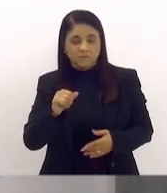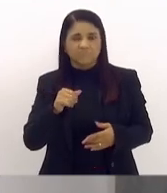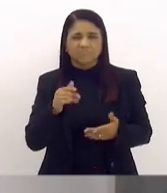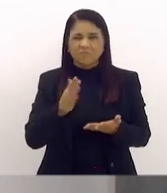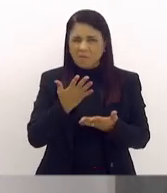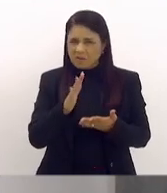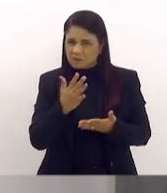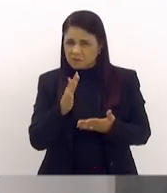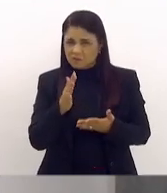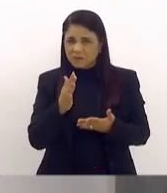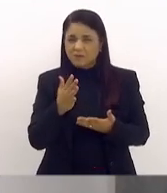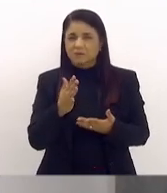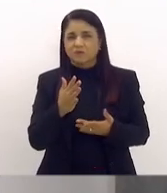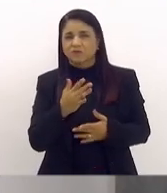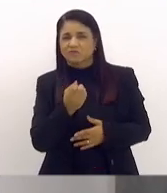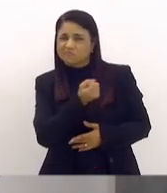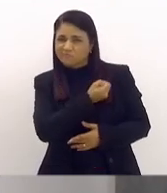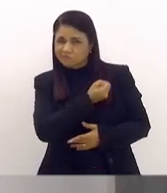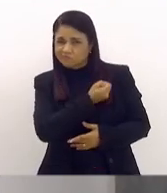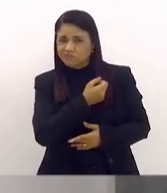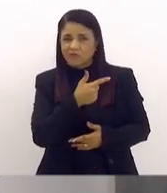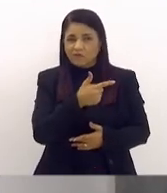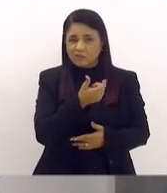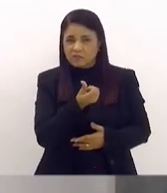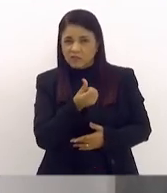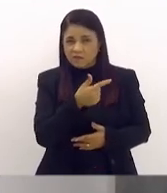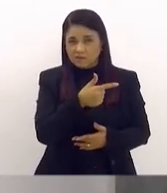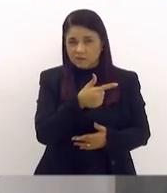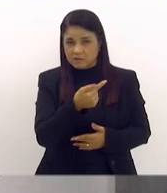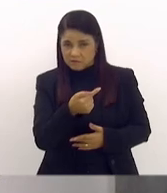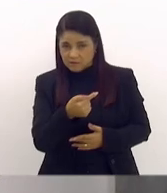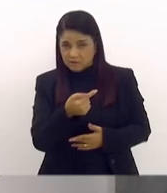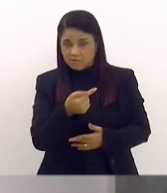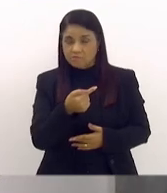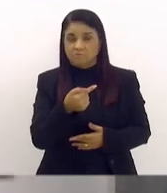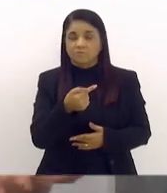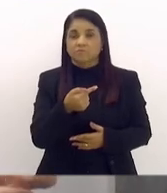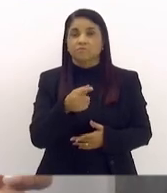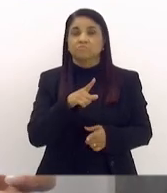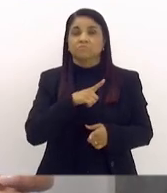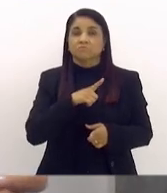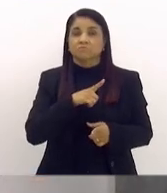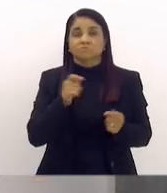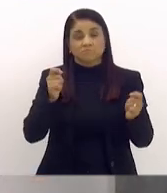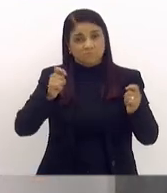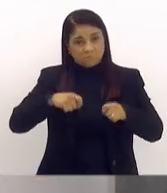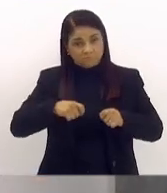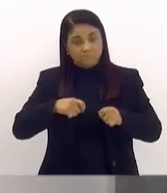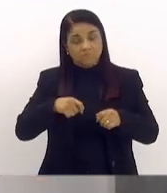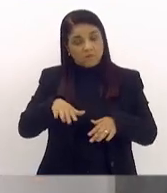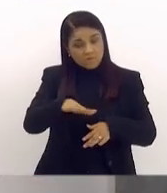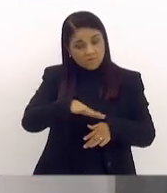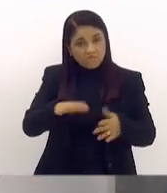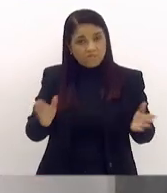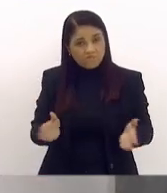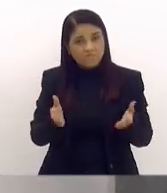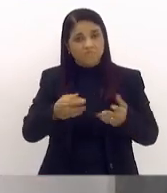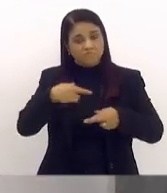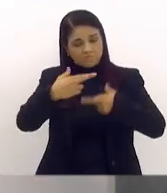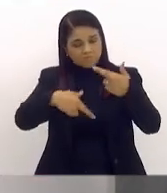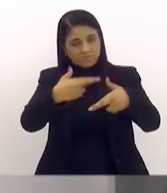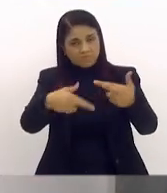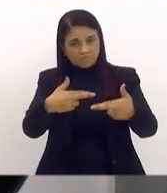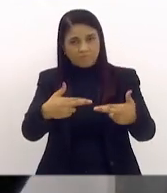afretador aí aproximados e que isso vai fomentar muito o setor né da reciclagem